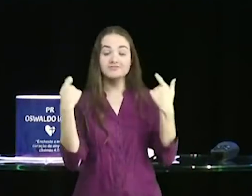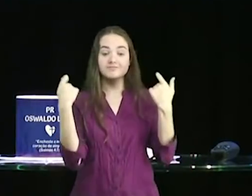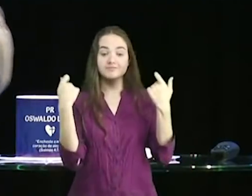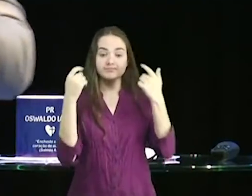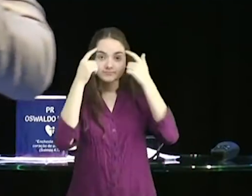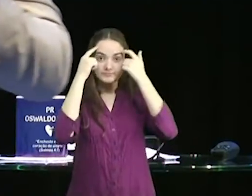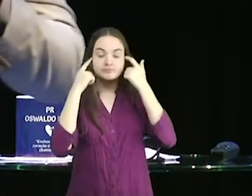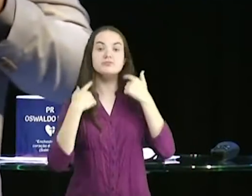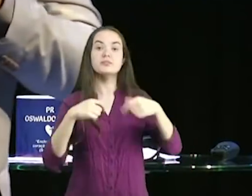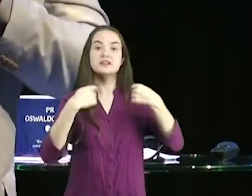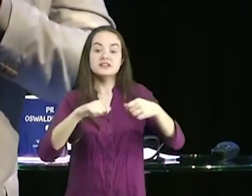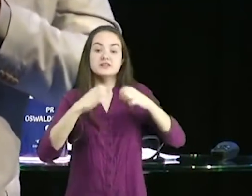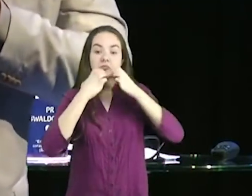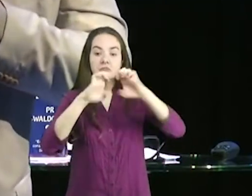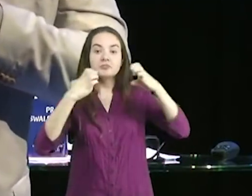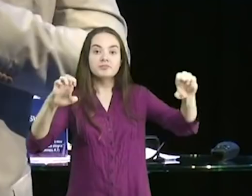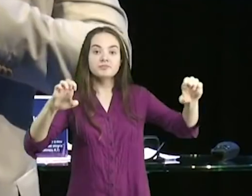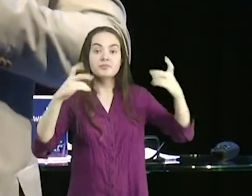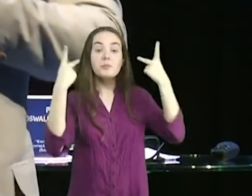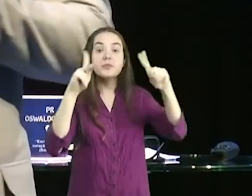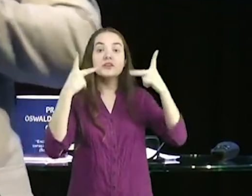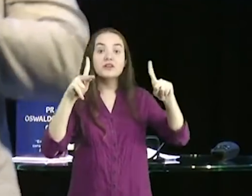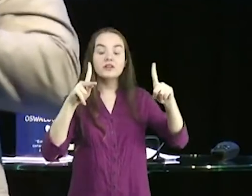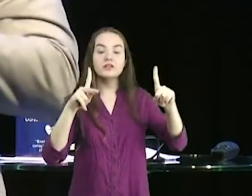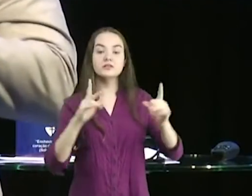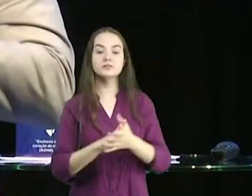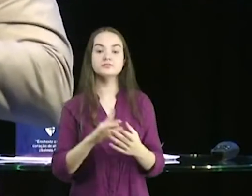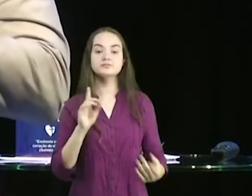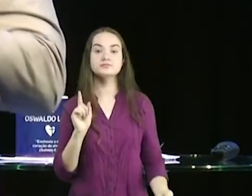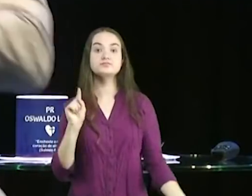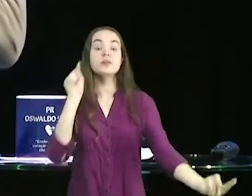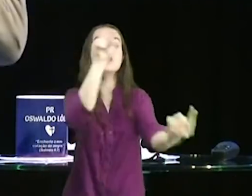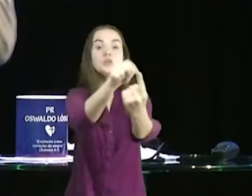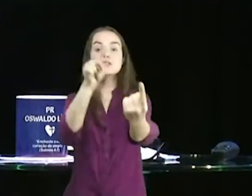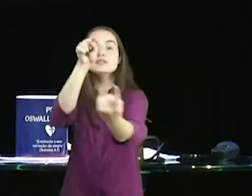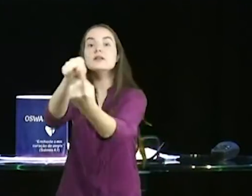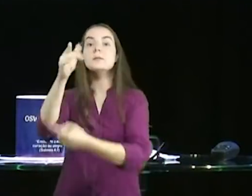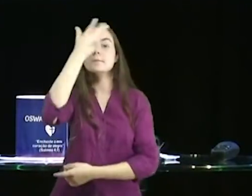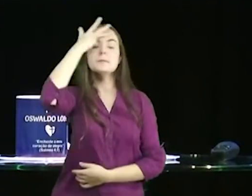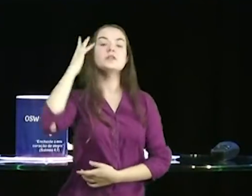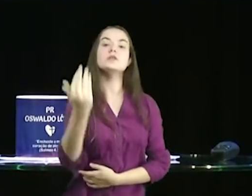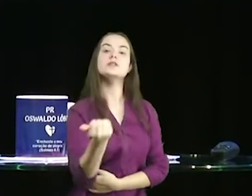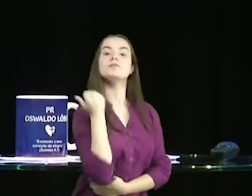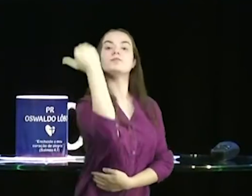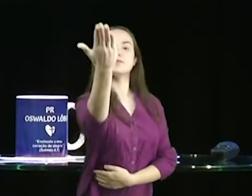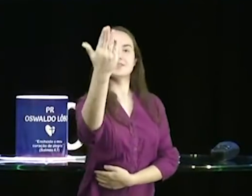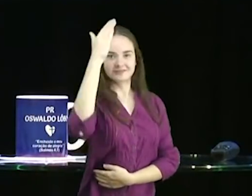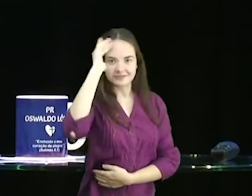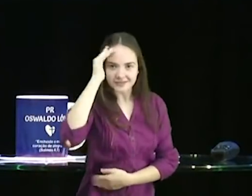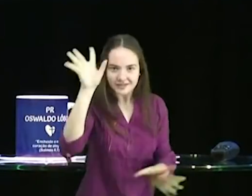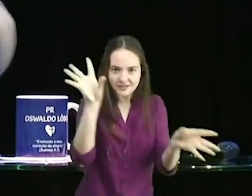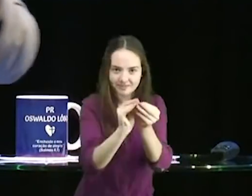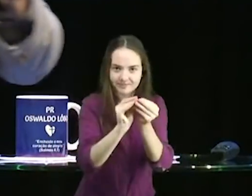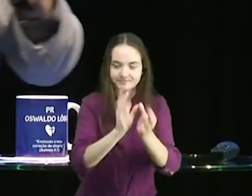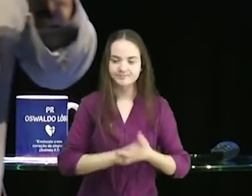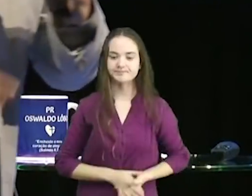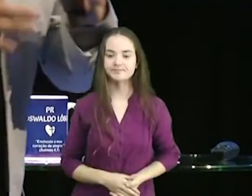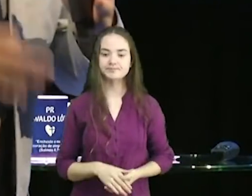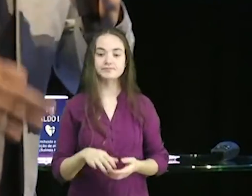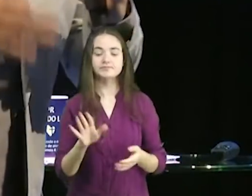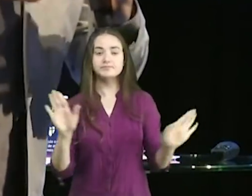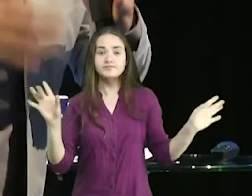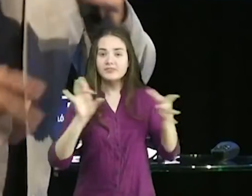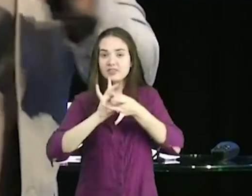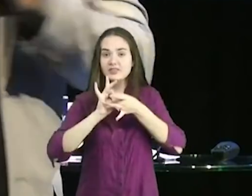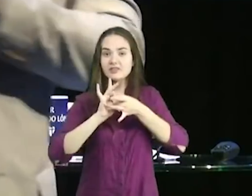o evangelho que é otimizado, que a gente prega hoje aqui, mas está alcançando milhares de pessoas lá. Entenderam isso, gente? Vamos deixar o